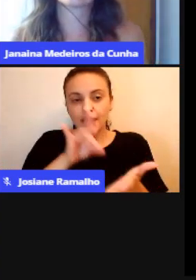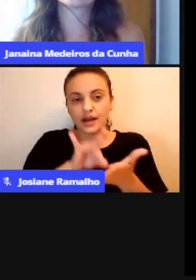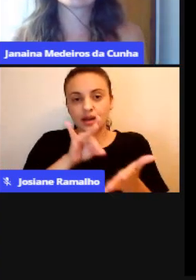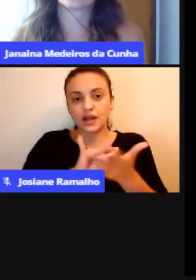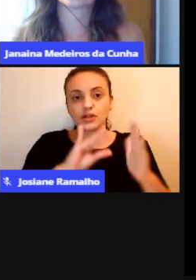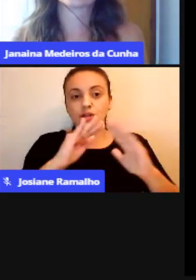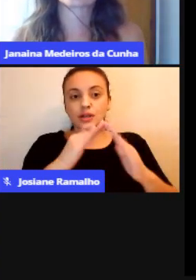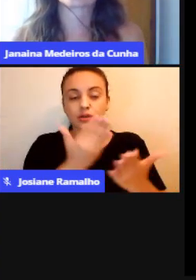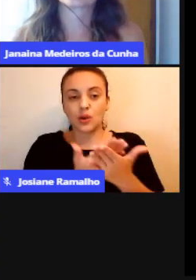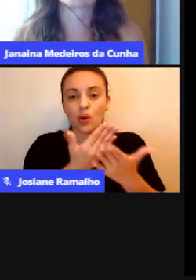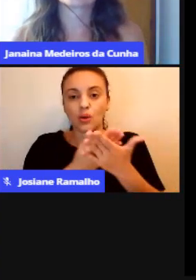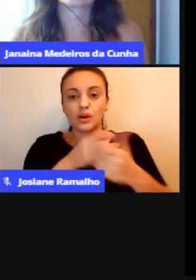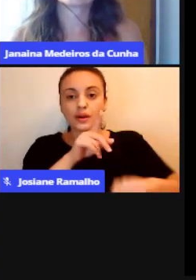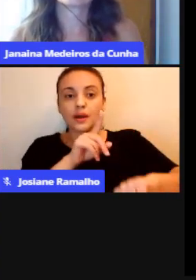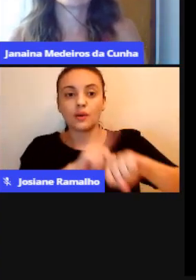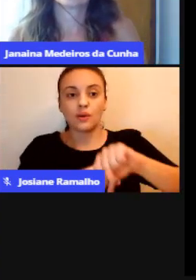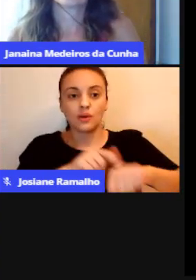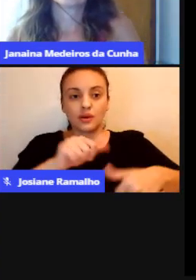da avaliação.